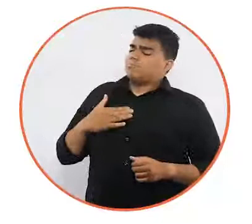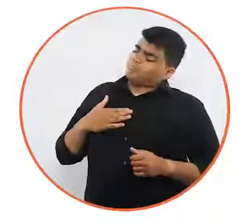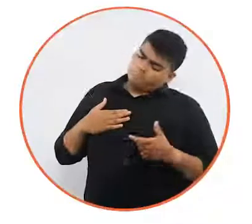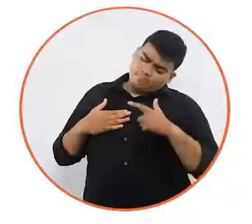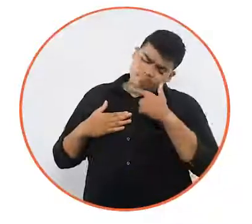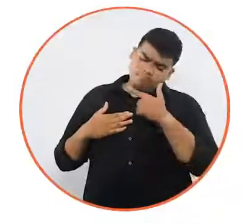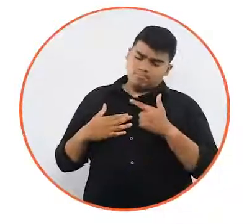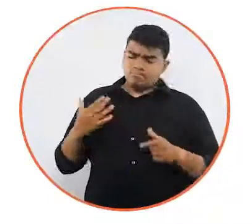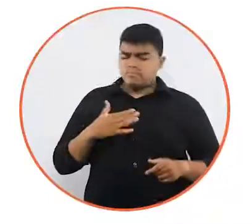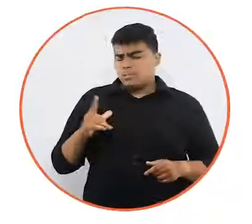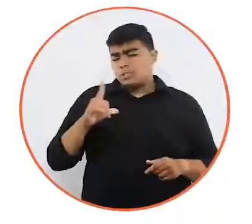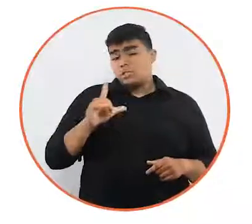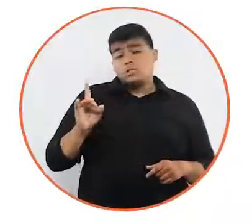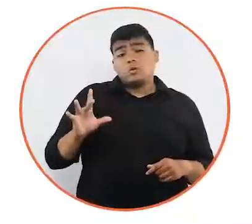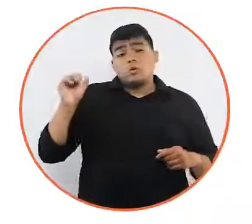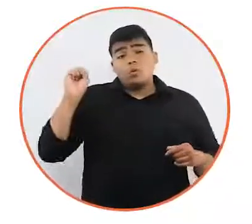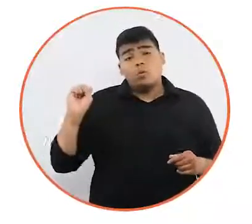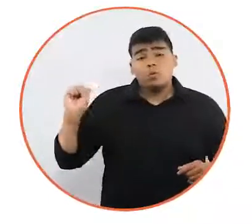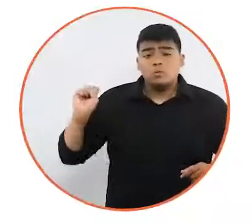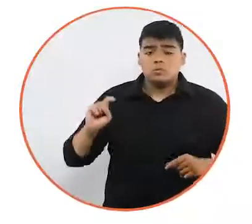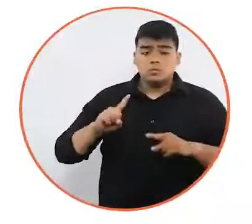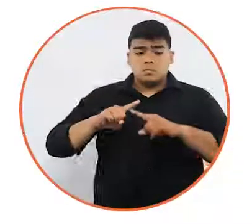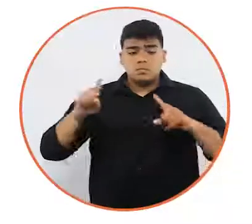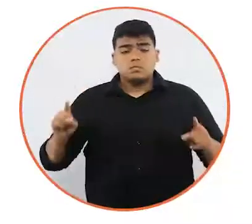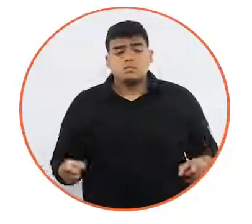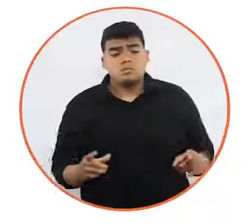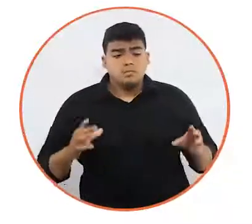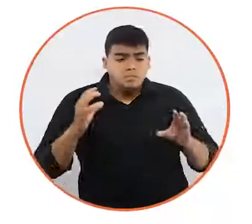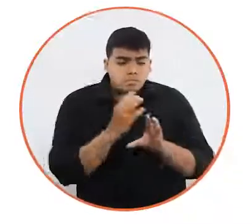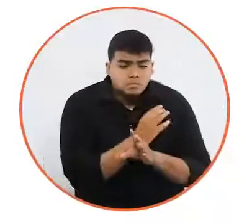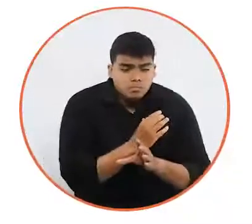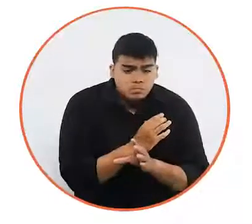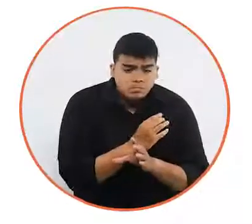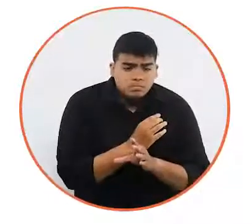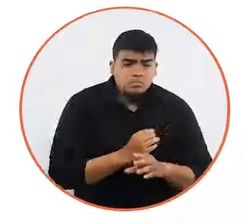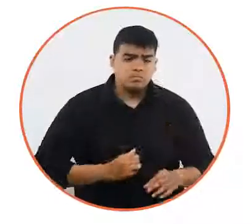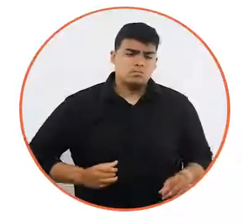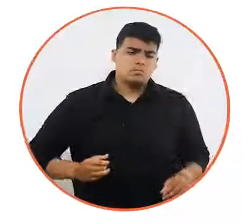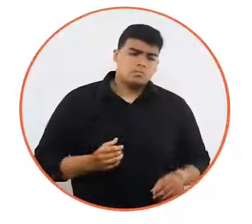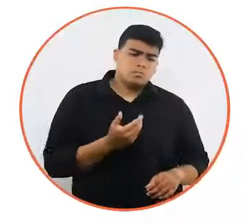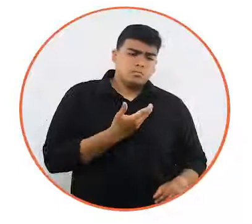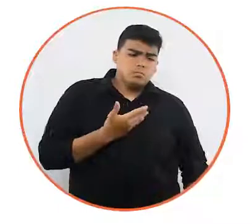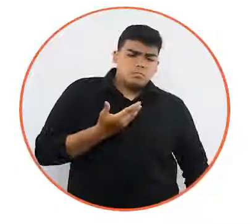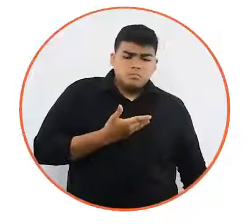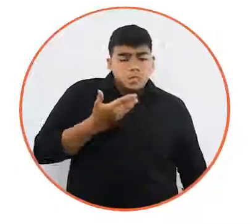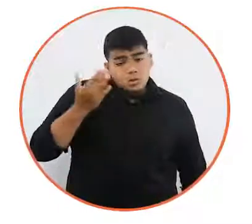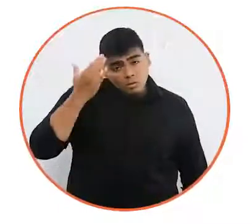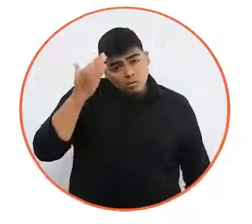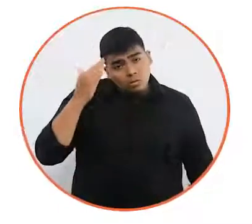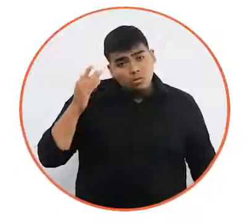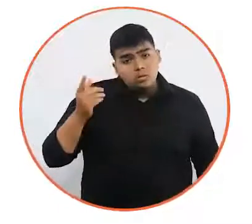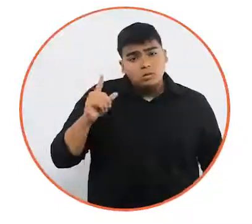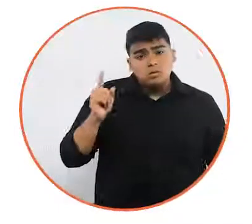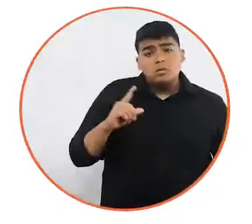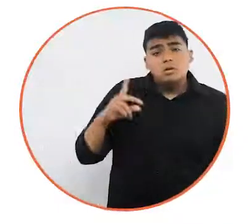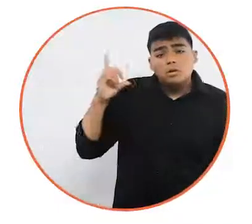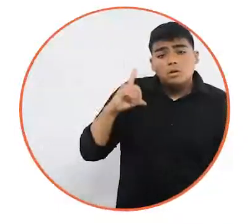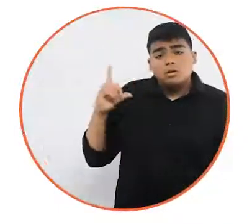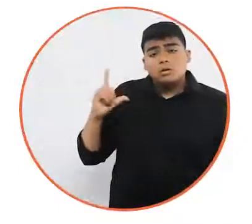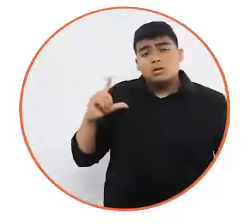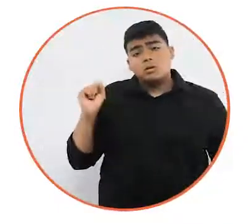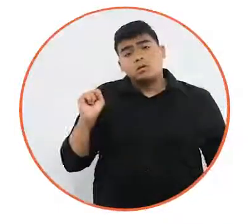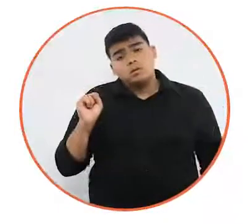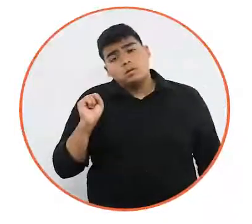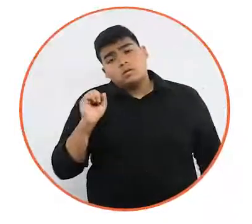meu pai só tem um boi, mas ele está inteirinho. Ora, o coleguinha não entendeu, né? Quando ele diz, meu pai